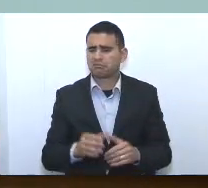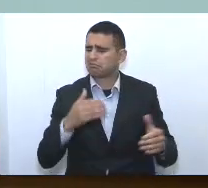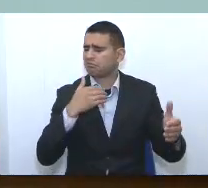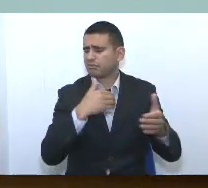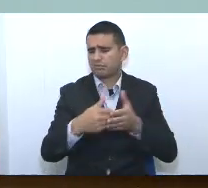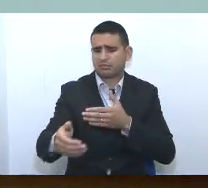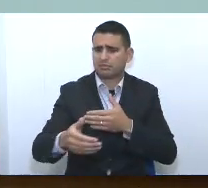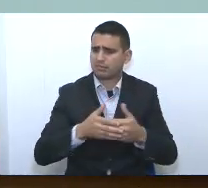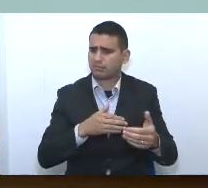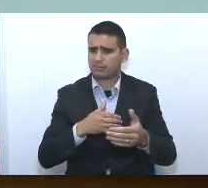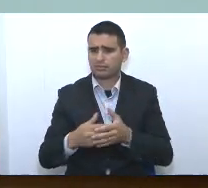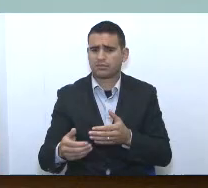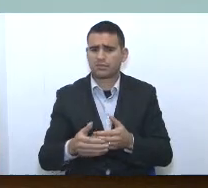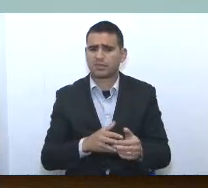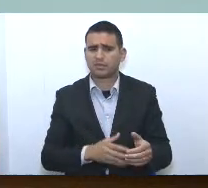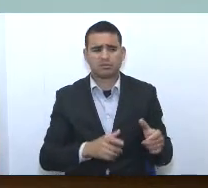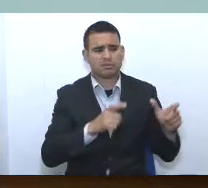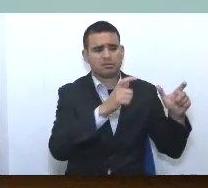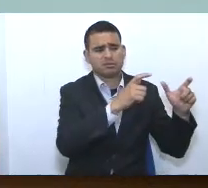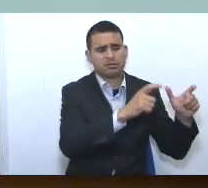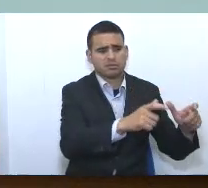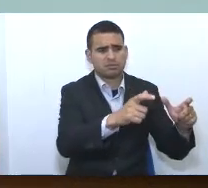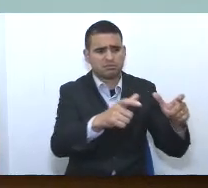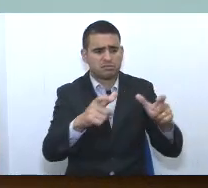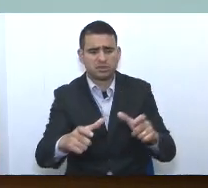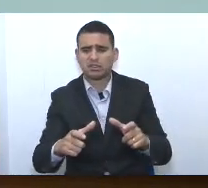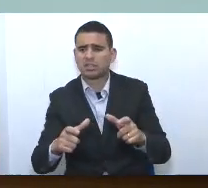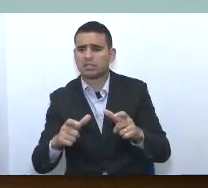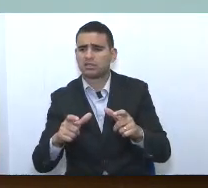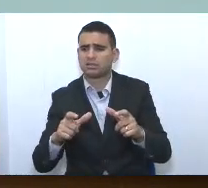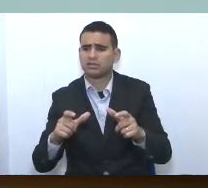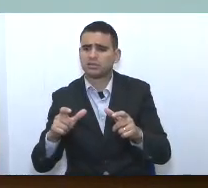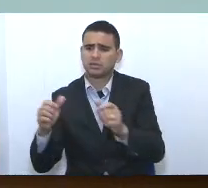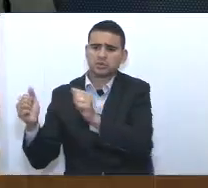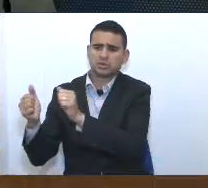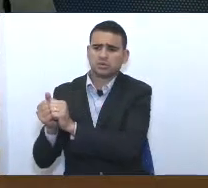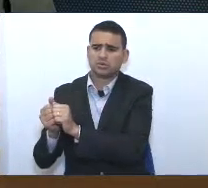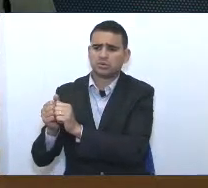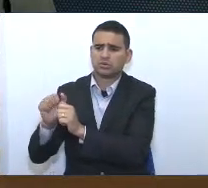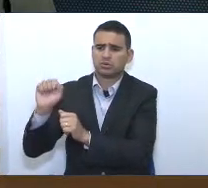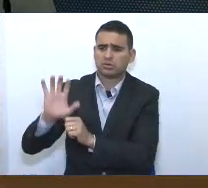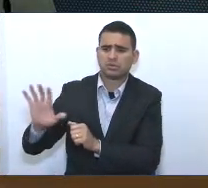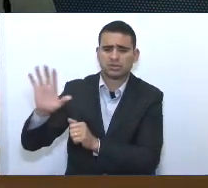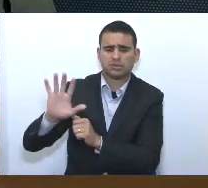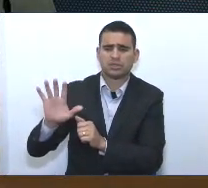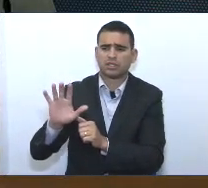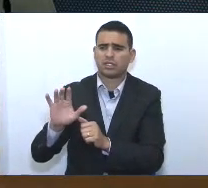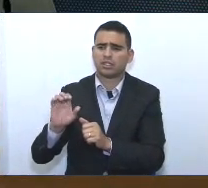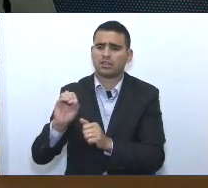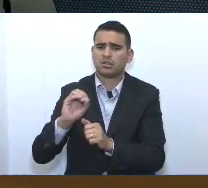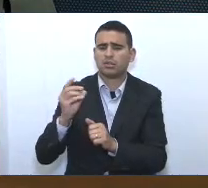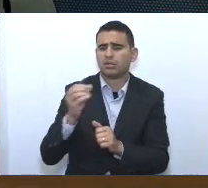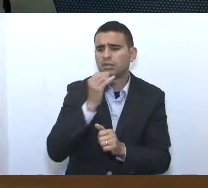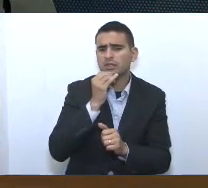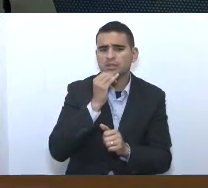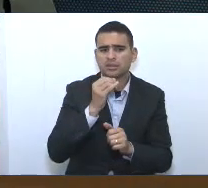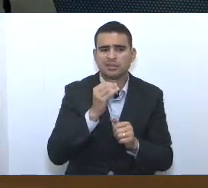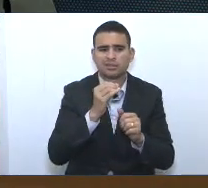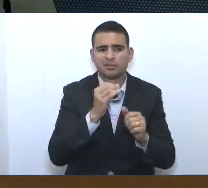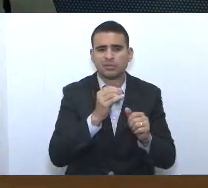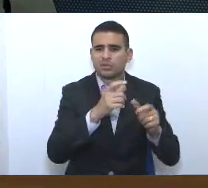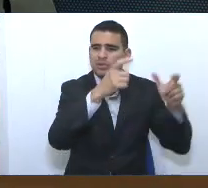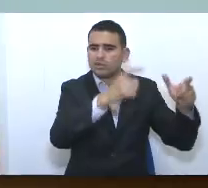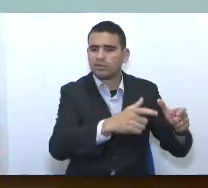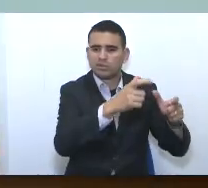se é um litígio com o Estado, nós temos vários problemas com o CDHU, e isso cria